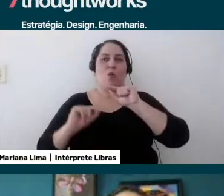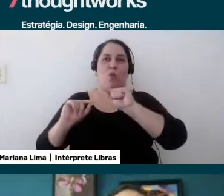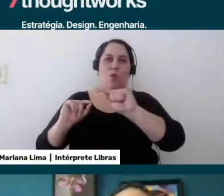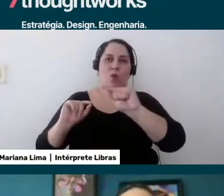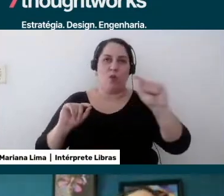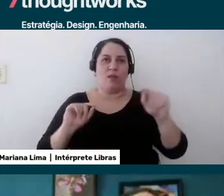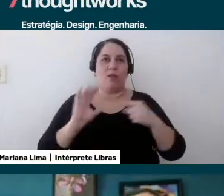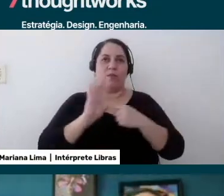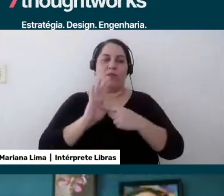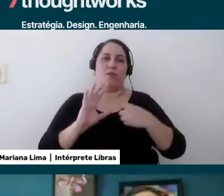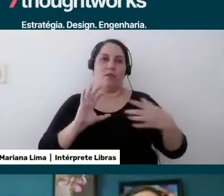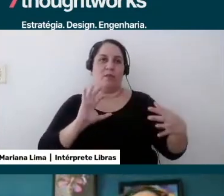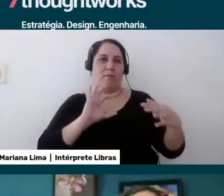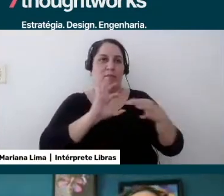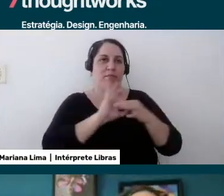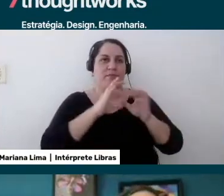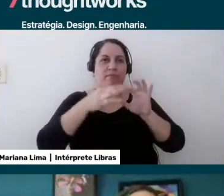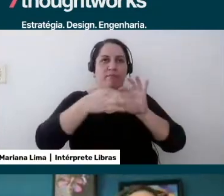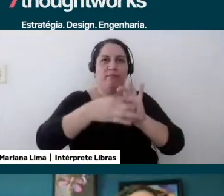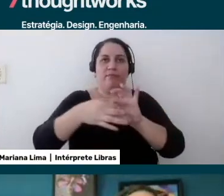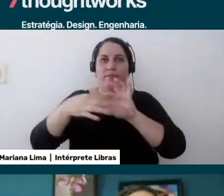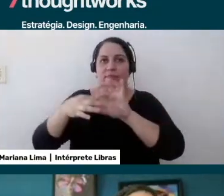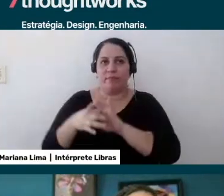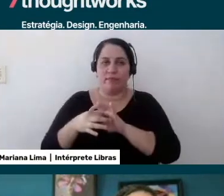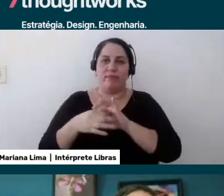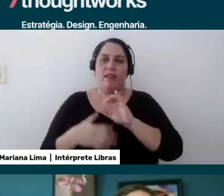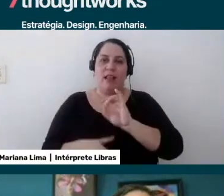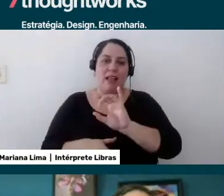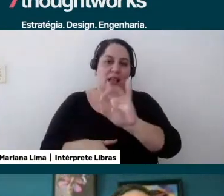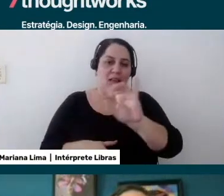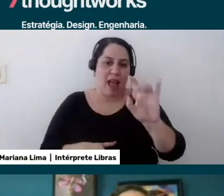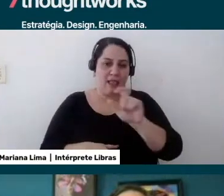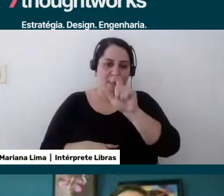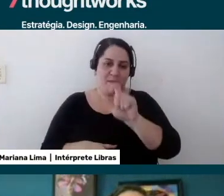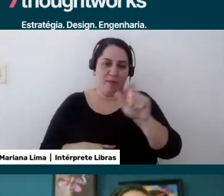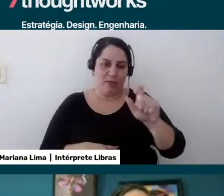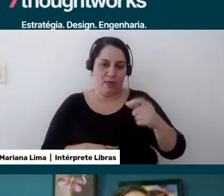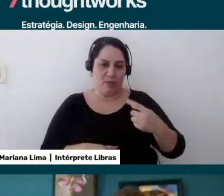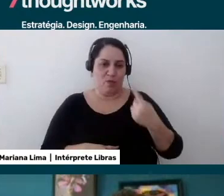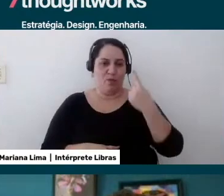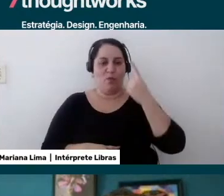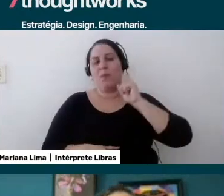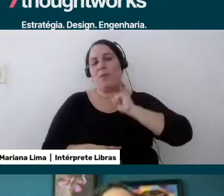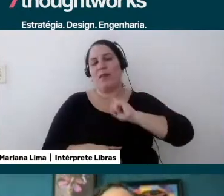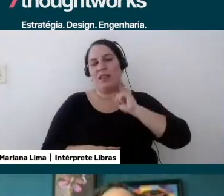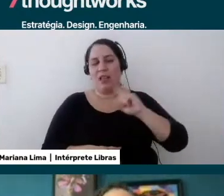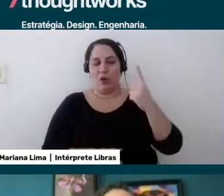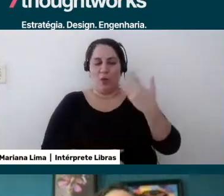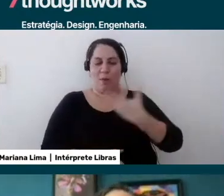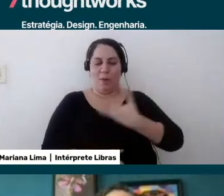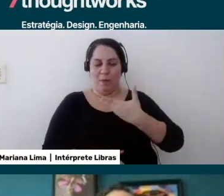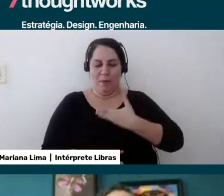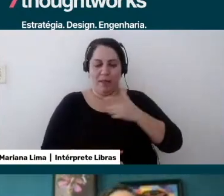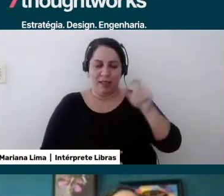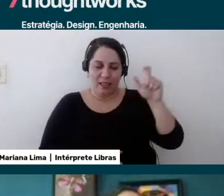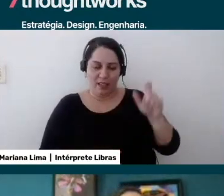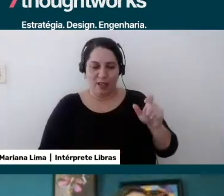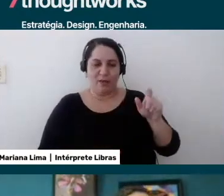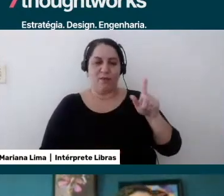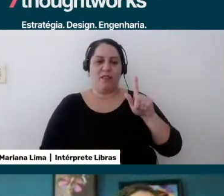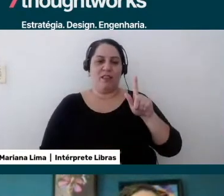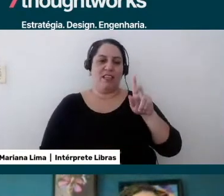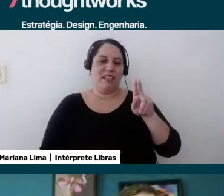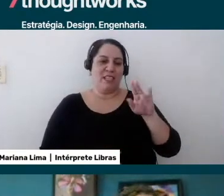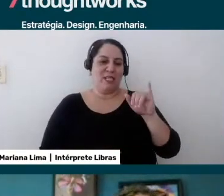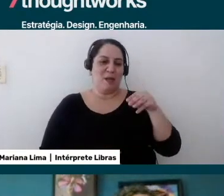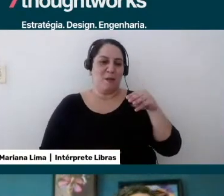gente se pluga com as pessoas que estão aqui. E aí tem um mineiro conterrâneo meu, Guimarães